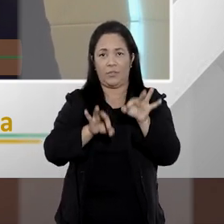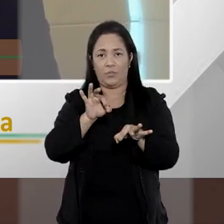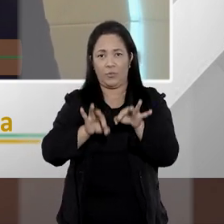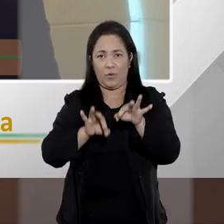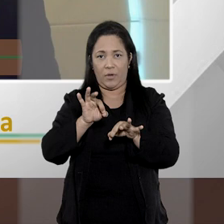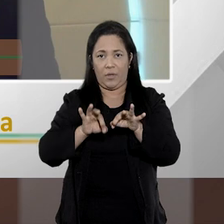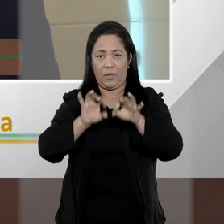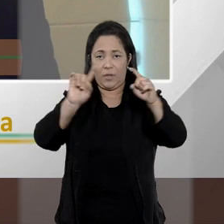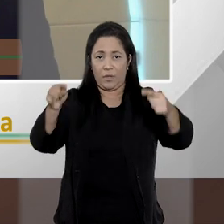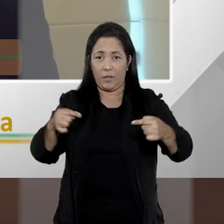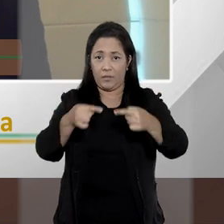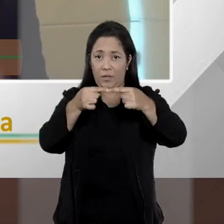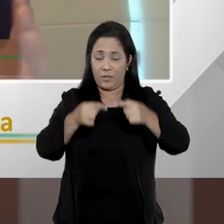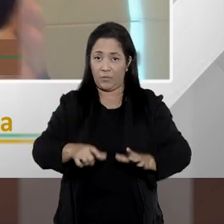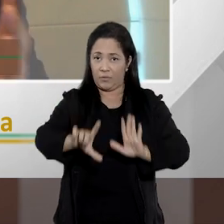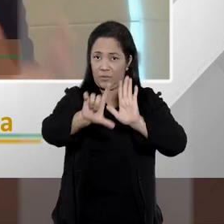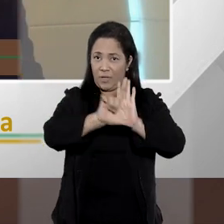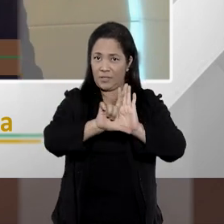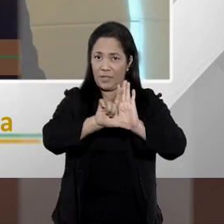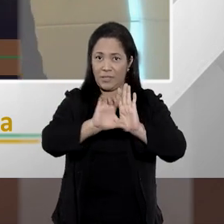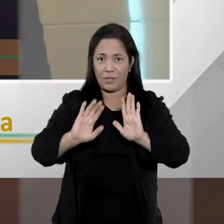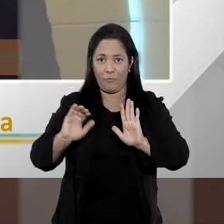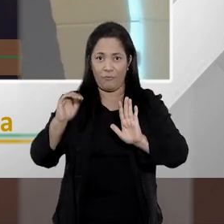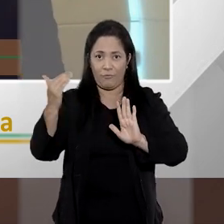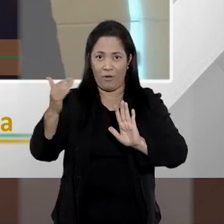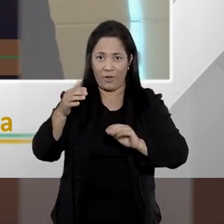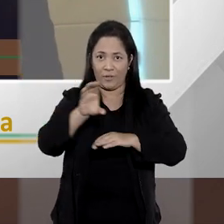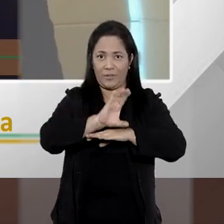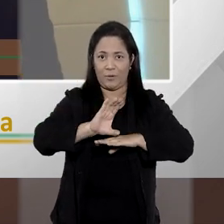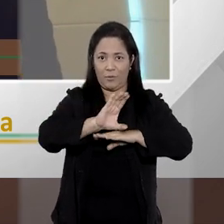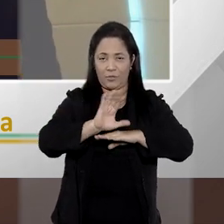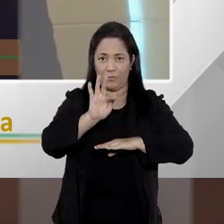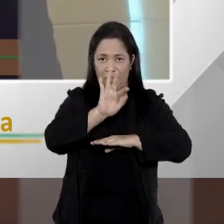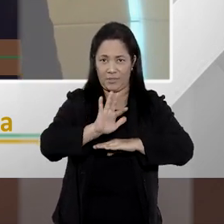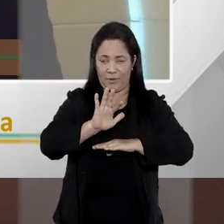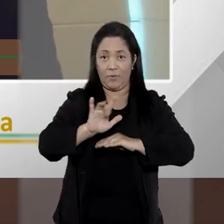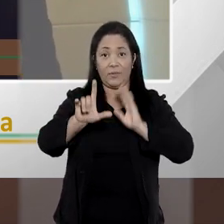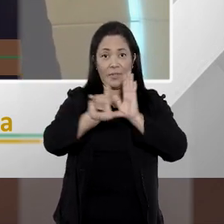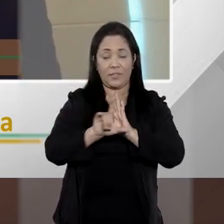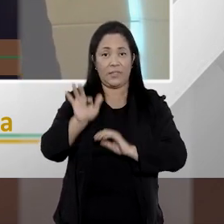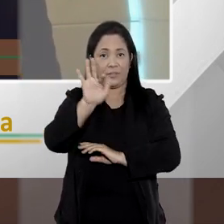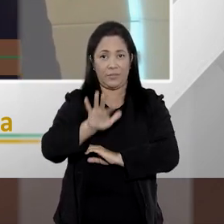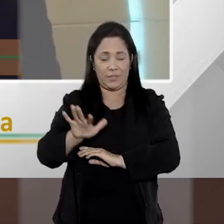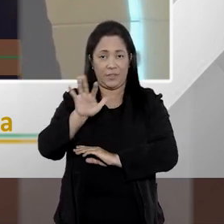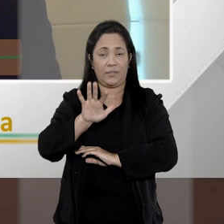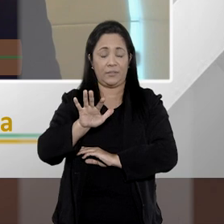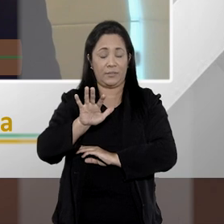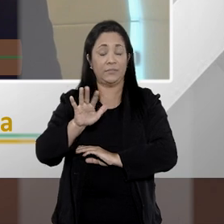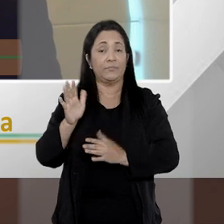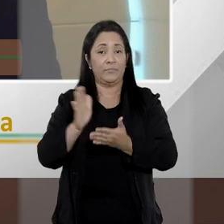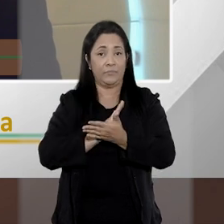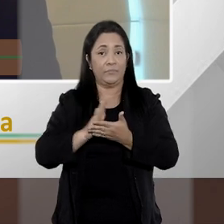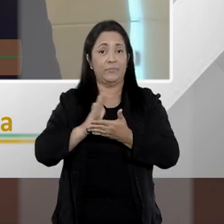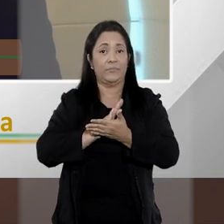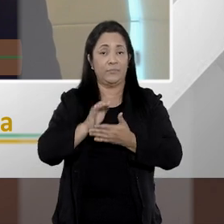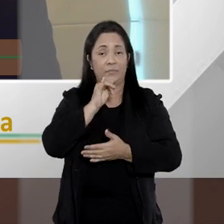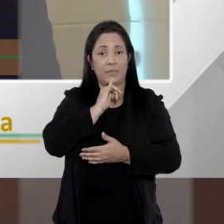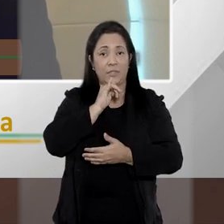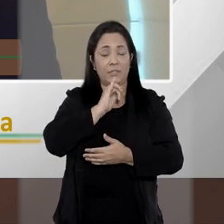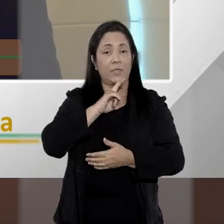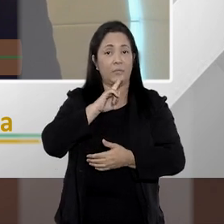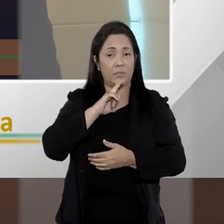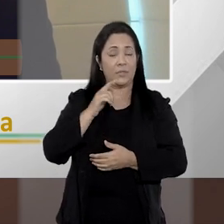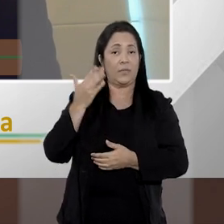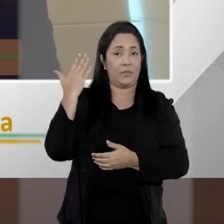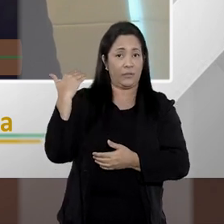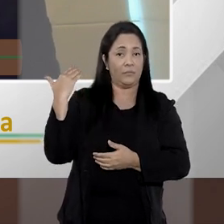sob a perspectiva infraconstitucional na legislação federal, basicamente. É isso. Então, alguns precedentes, algumas questões que eu